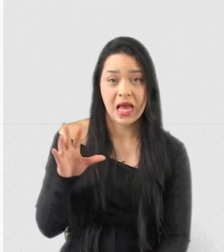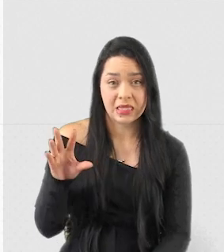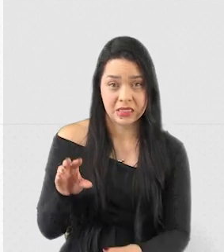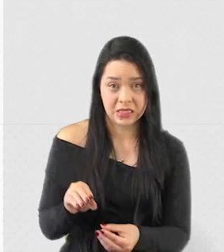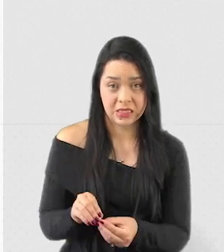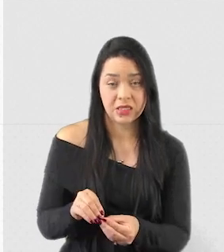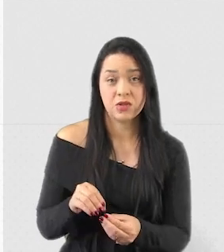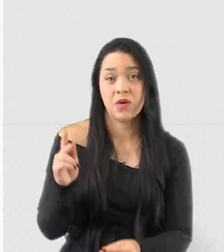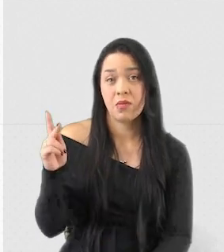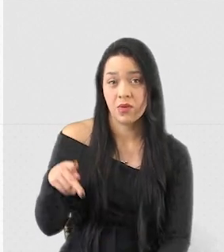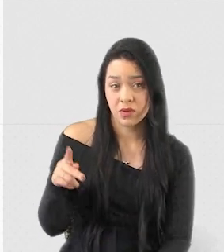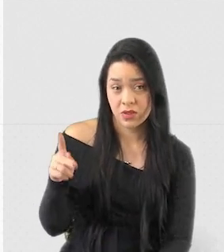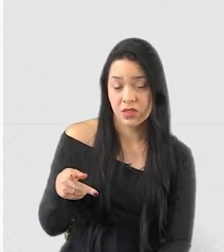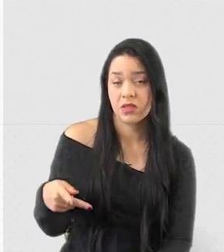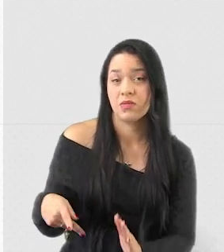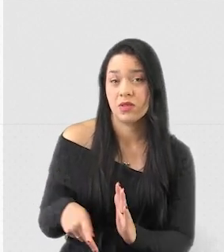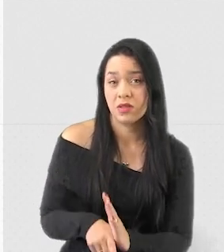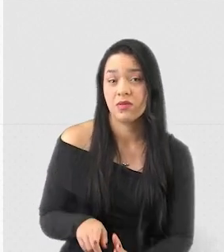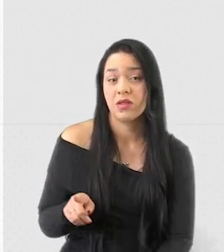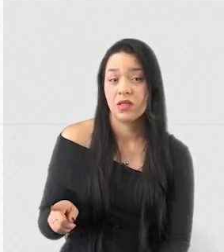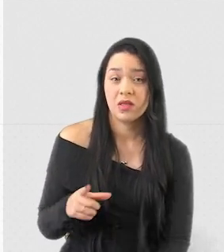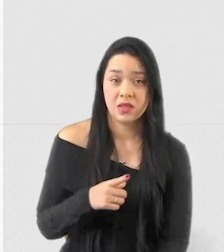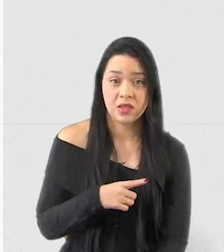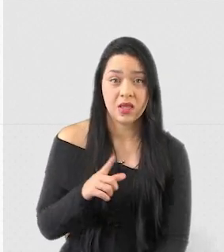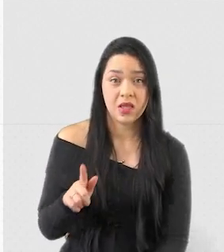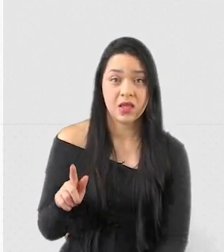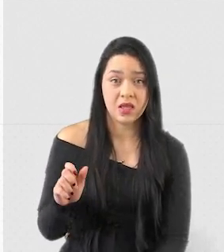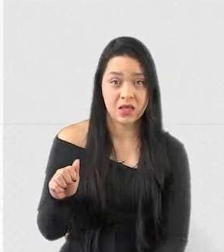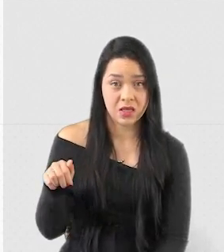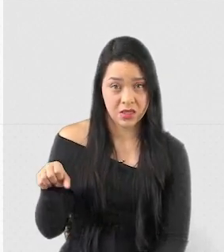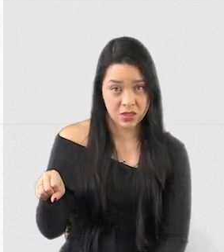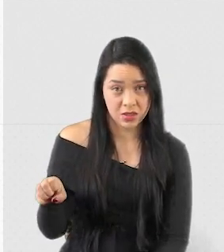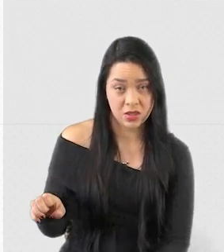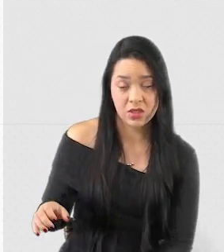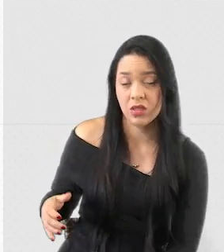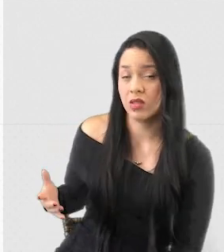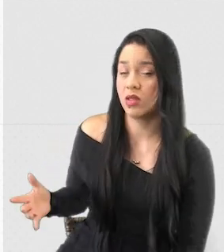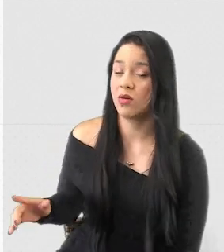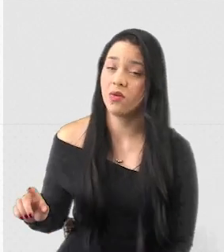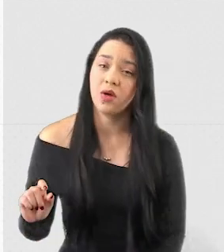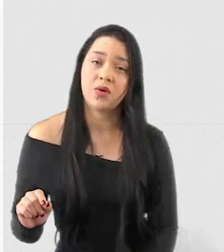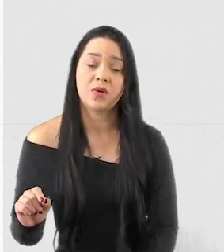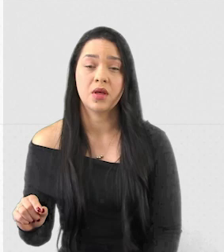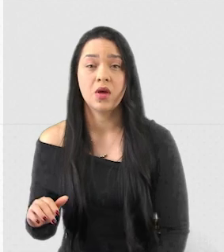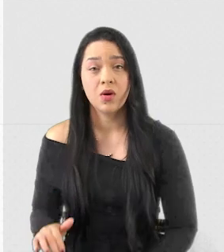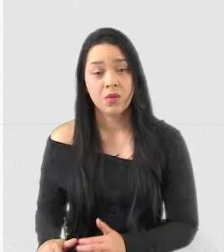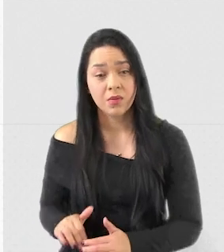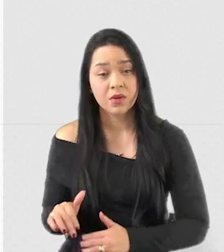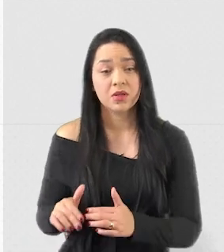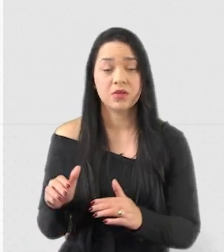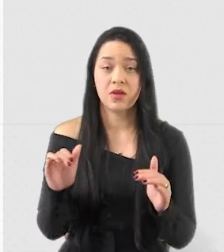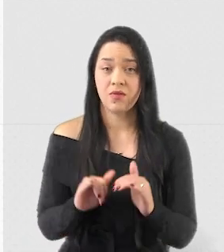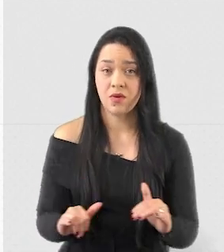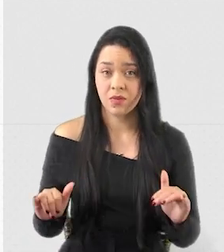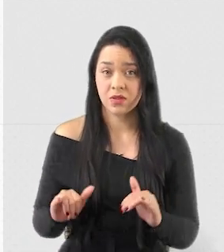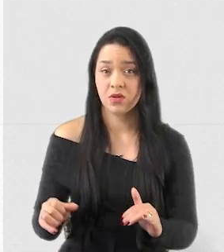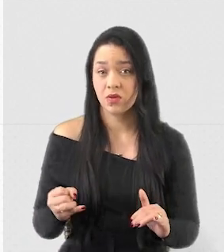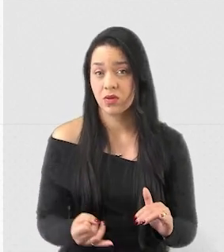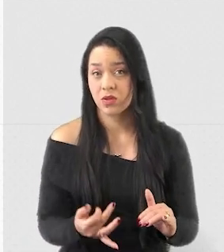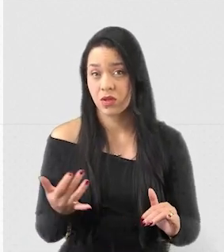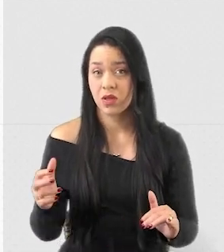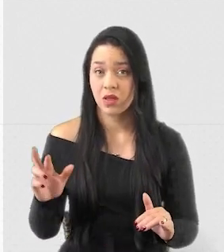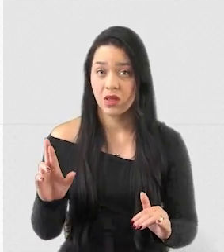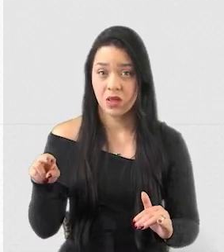uma proteína específica daquele gene. Tá, pessoal? Então, é o processo pelo qual a informação contida no